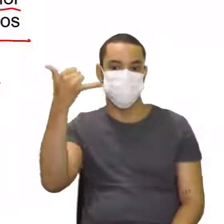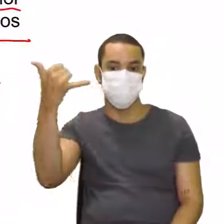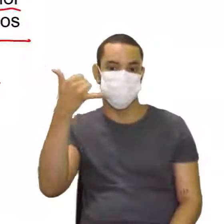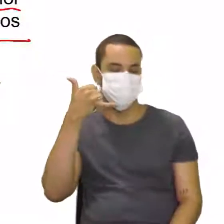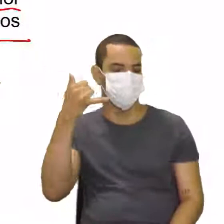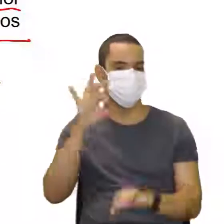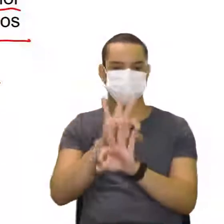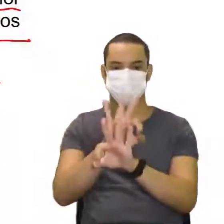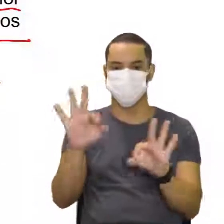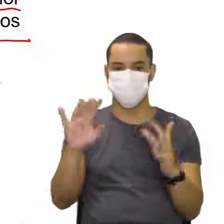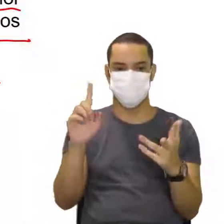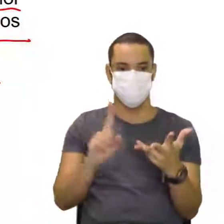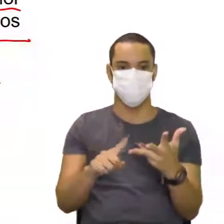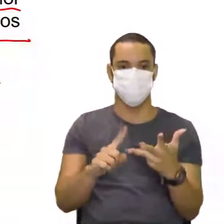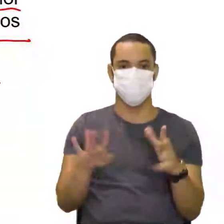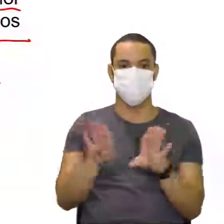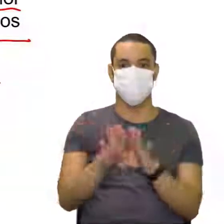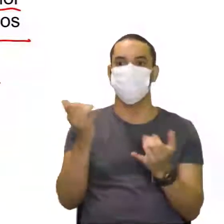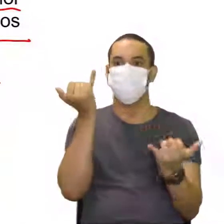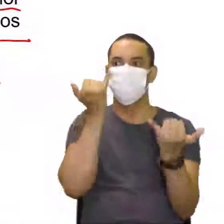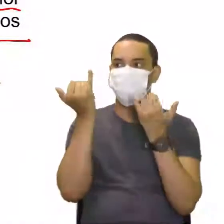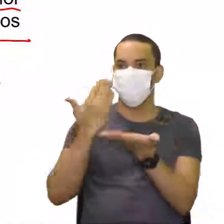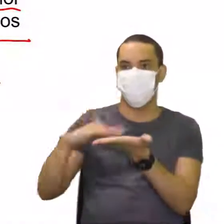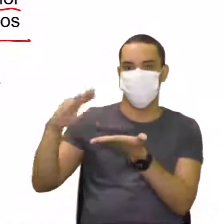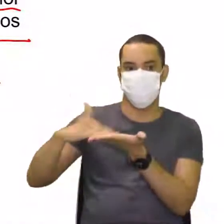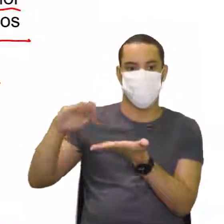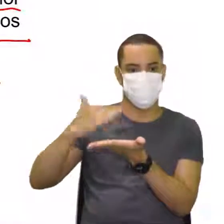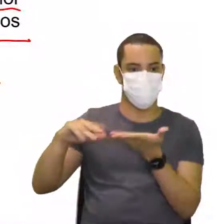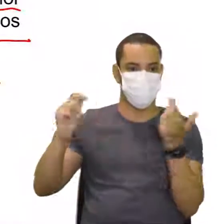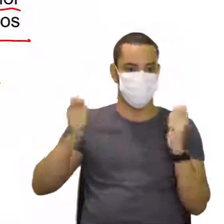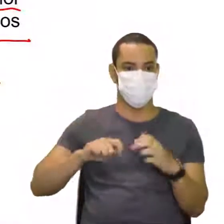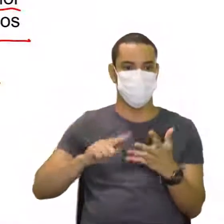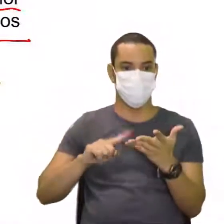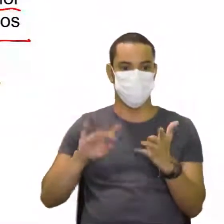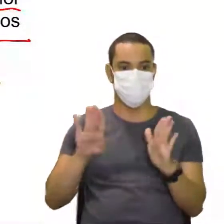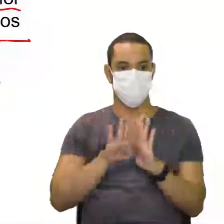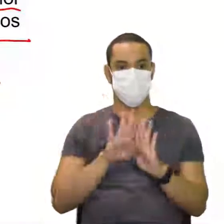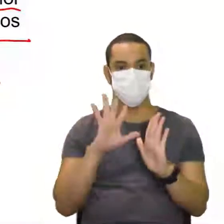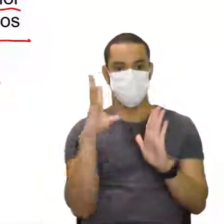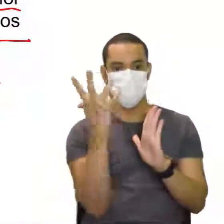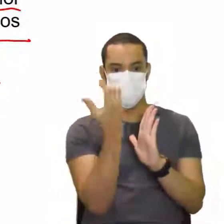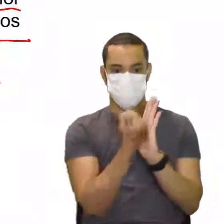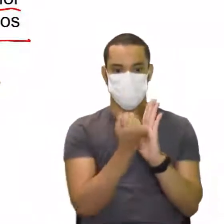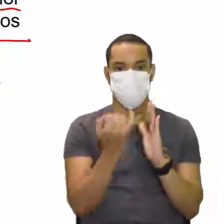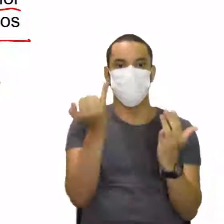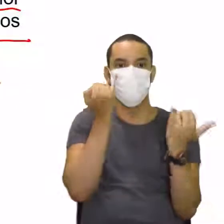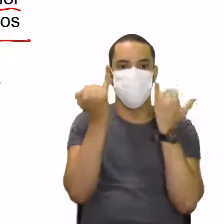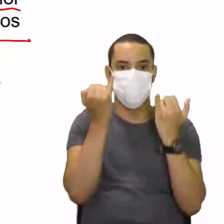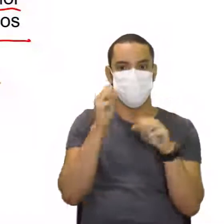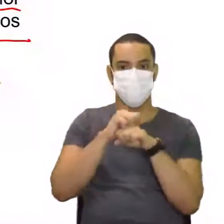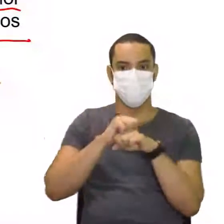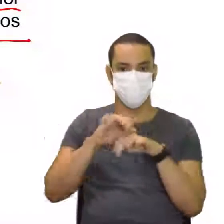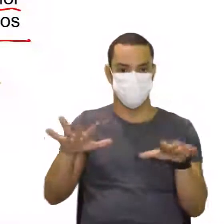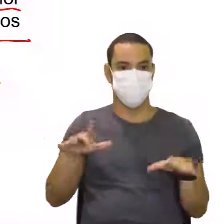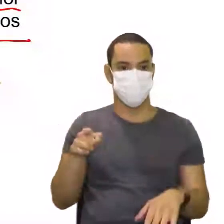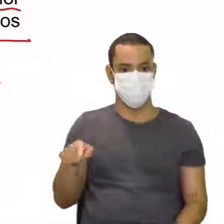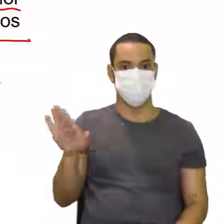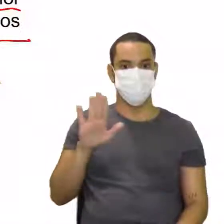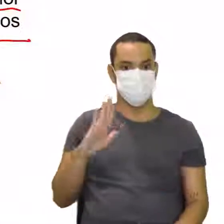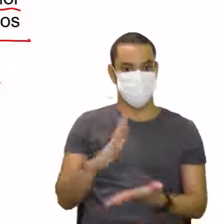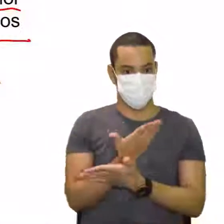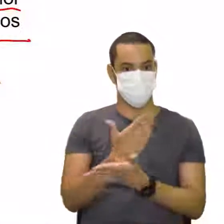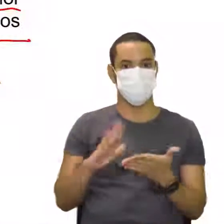ligações, tráfego de dados na rede e também criptografia da informação transmitida. Isso aqui a gente vê